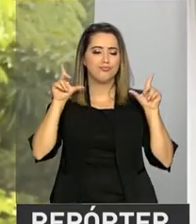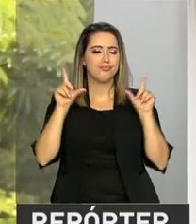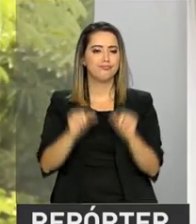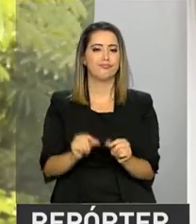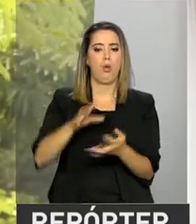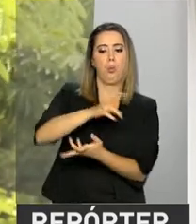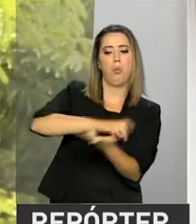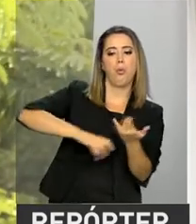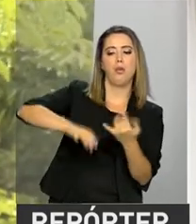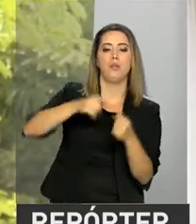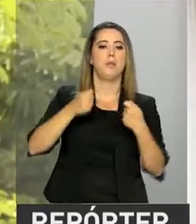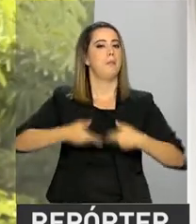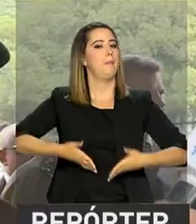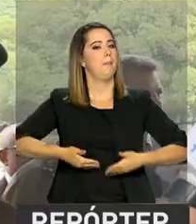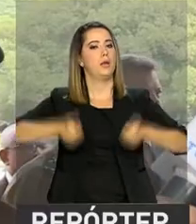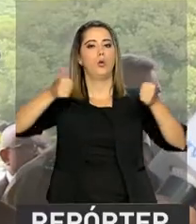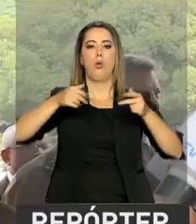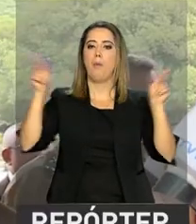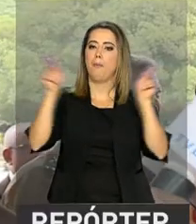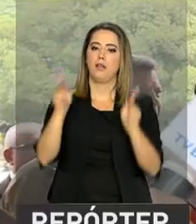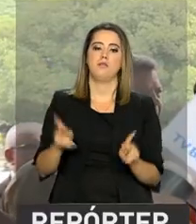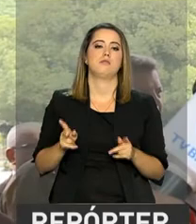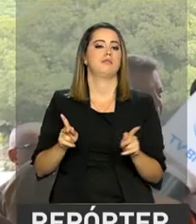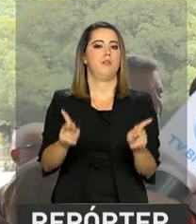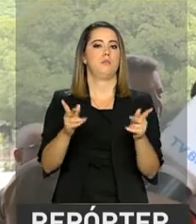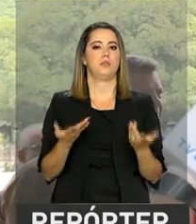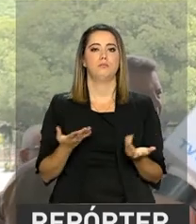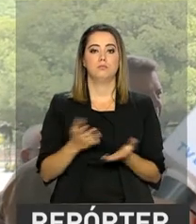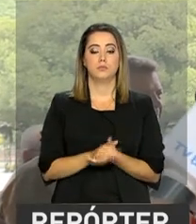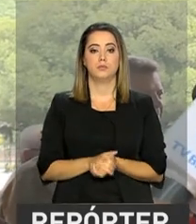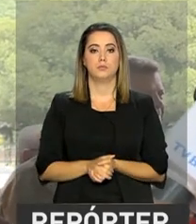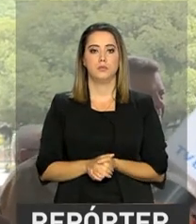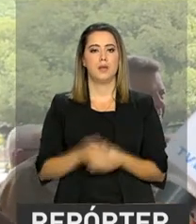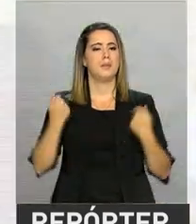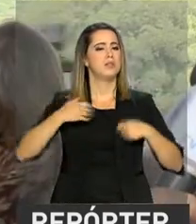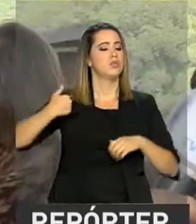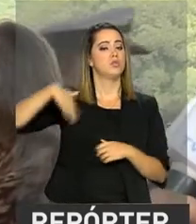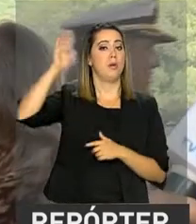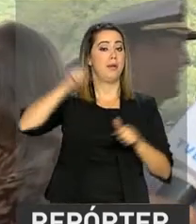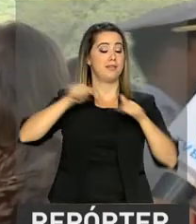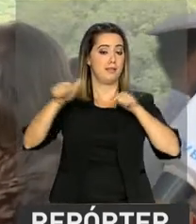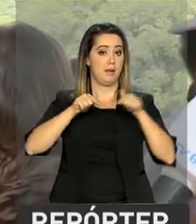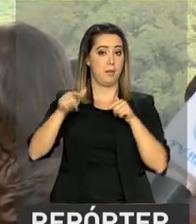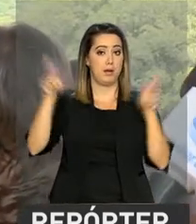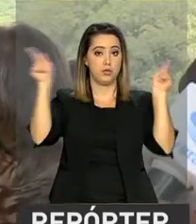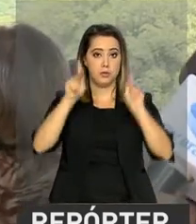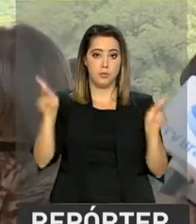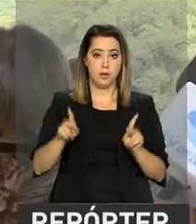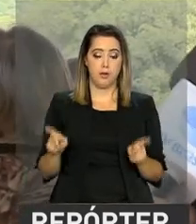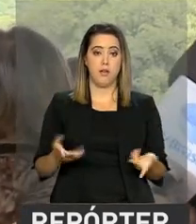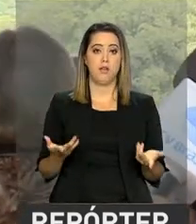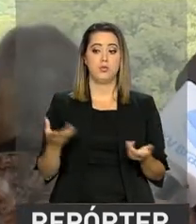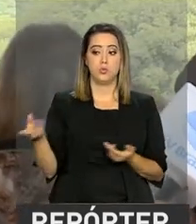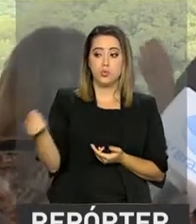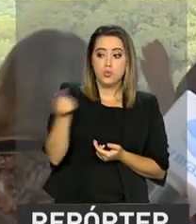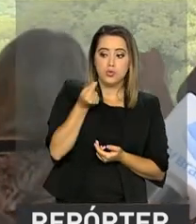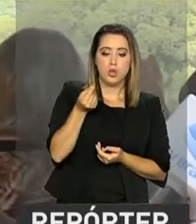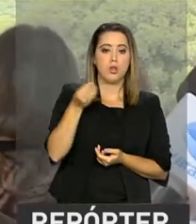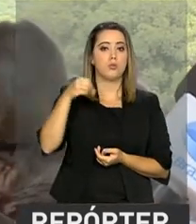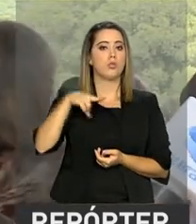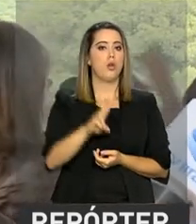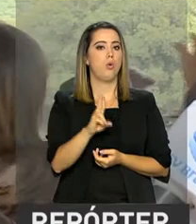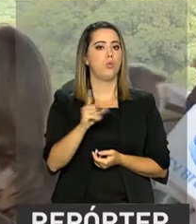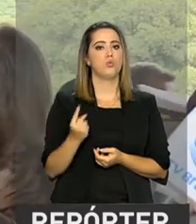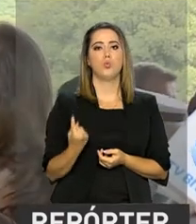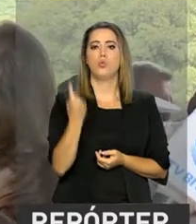e mais processos de paz. O mundo precisa de mais missões de paz. Quem tira recursos da ONU, tira